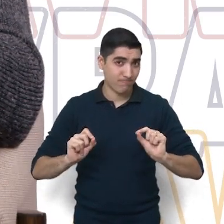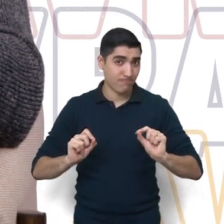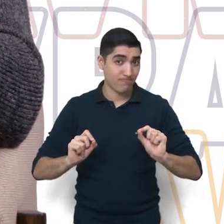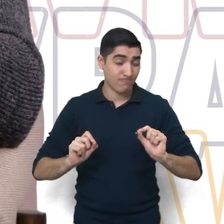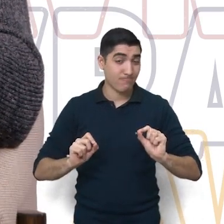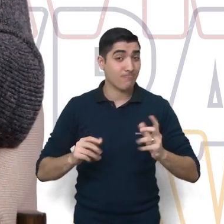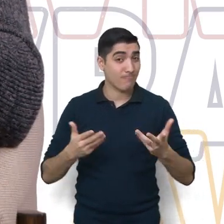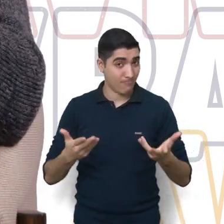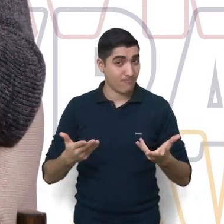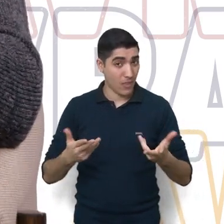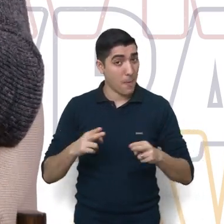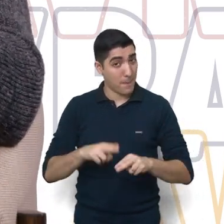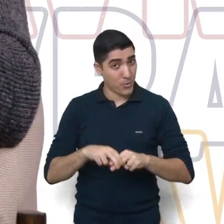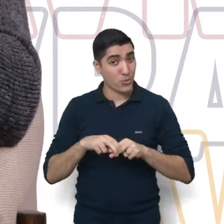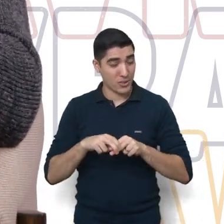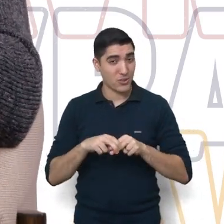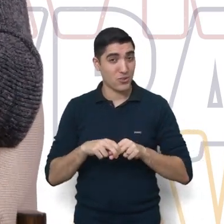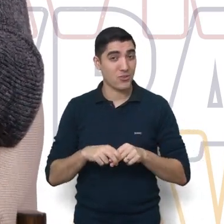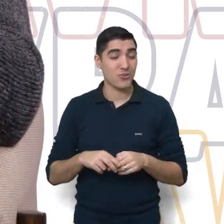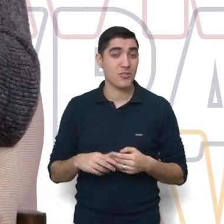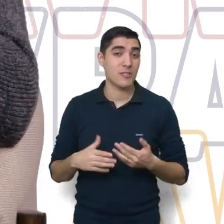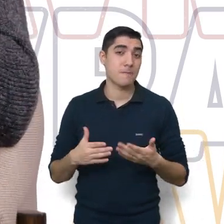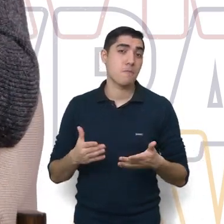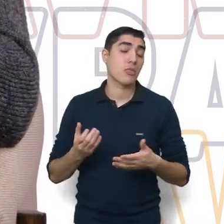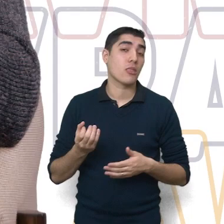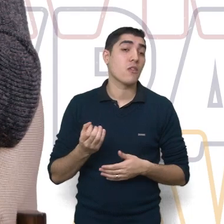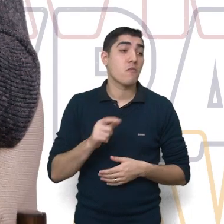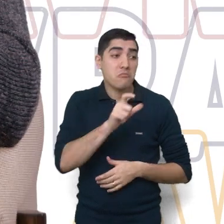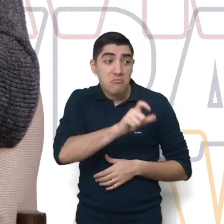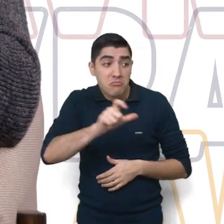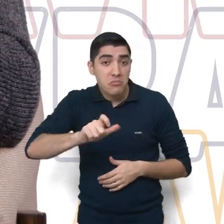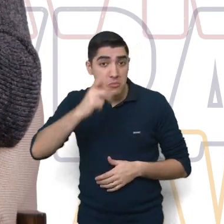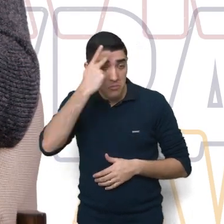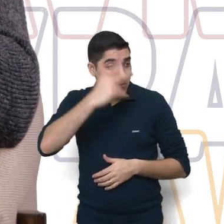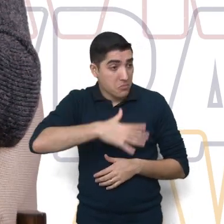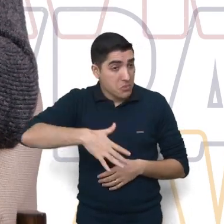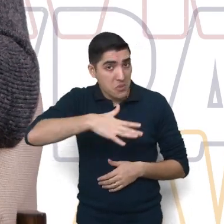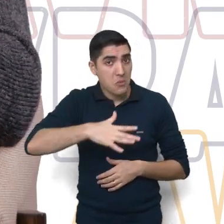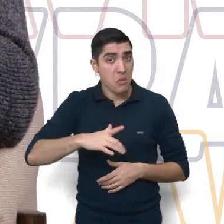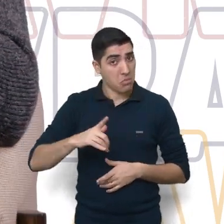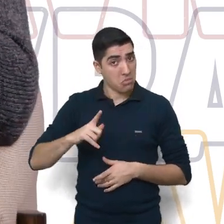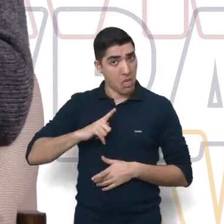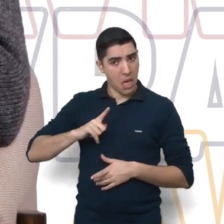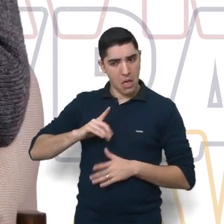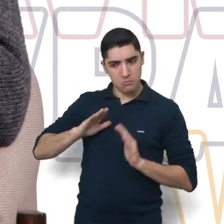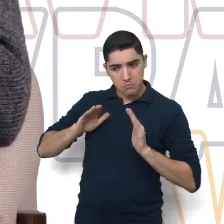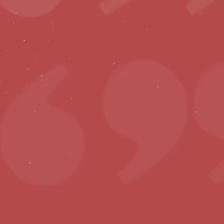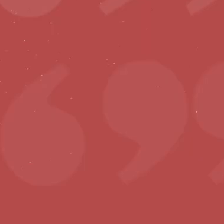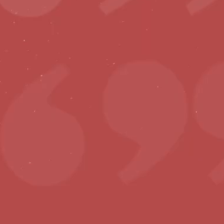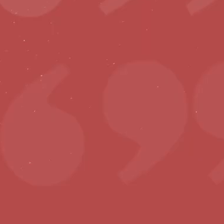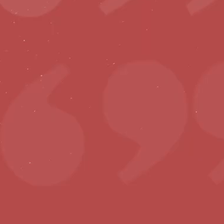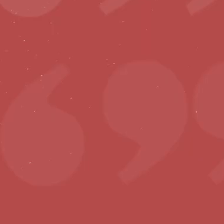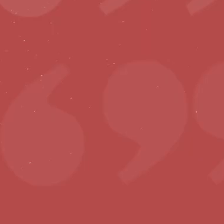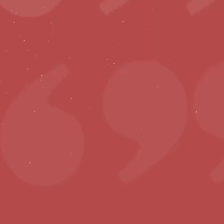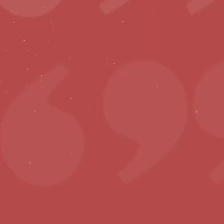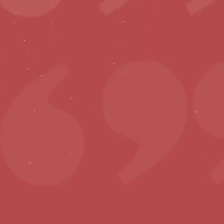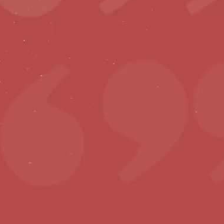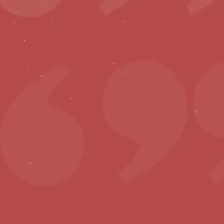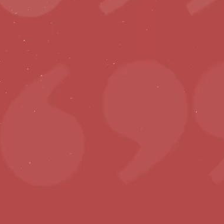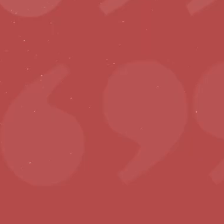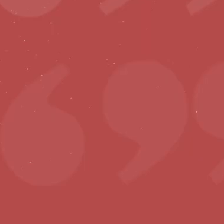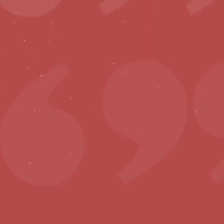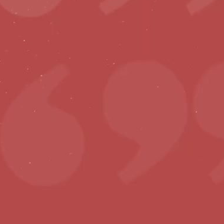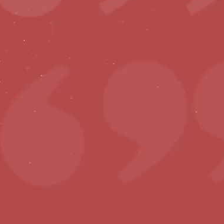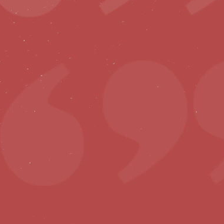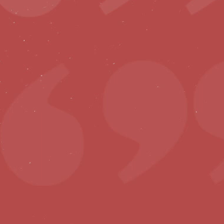questão o quanto disso a gente decide fazer qual a importância